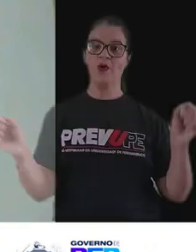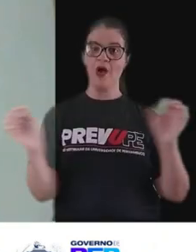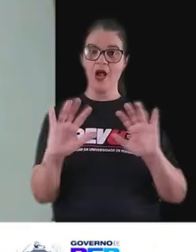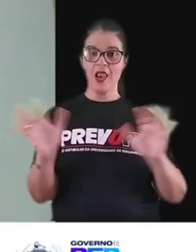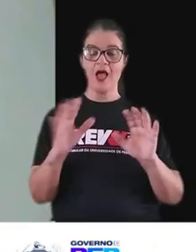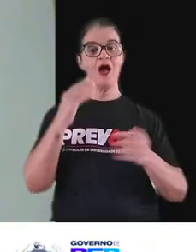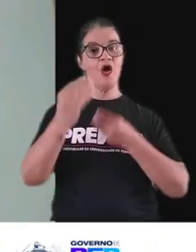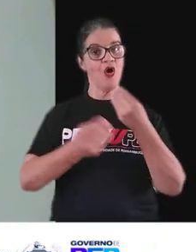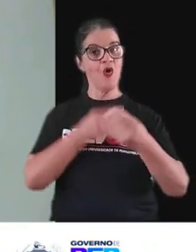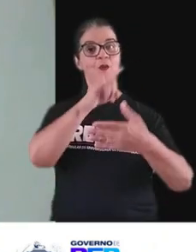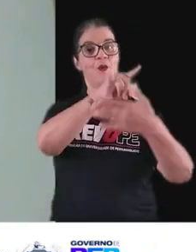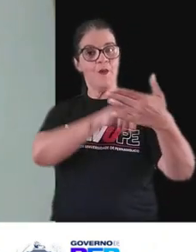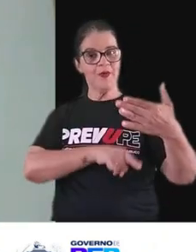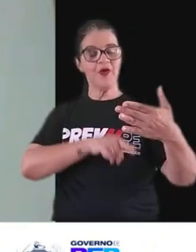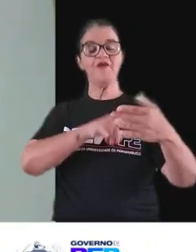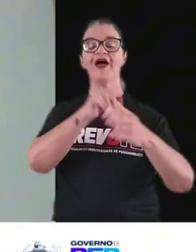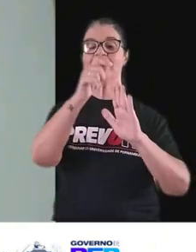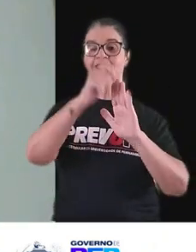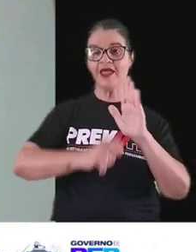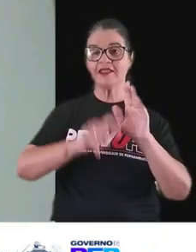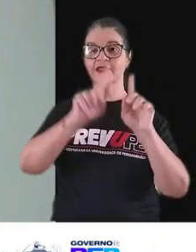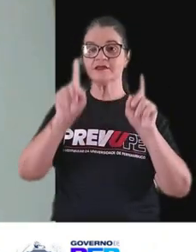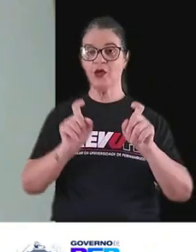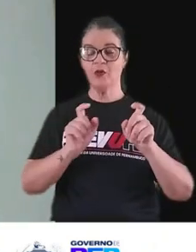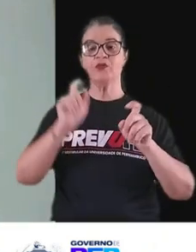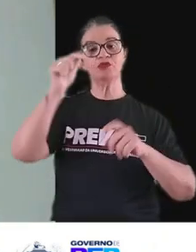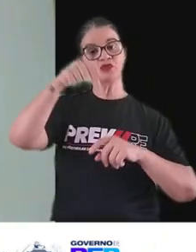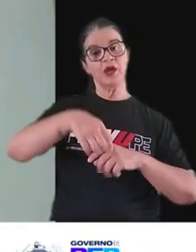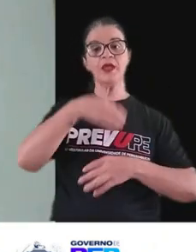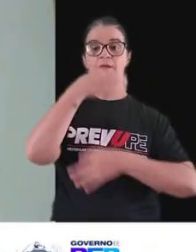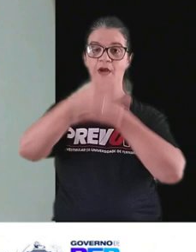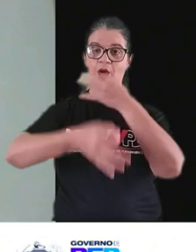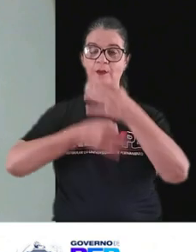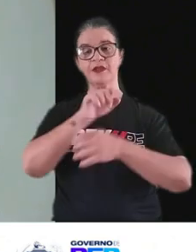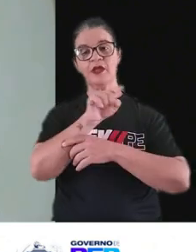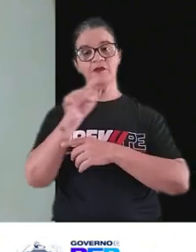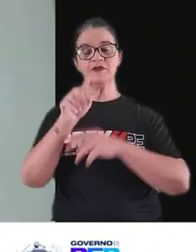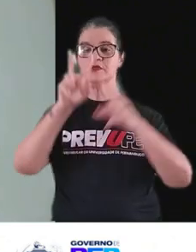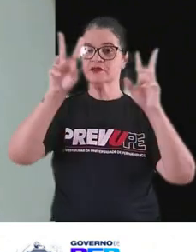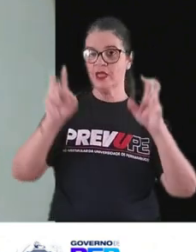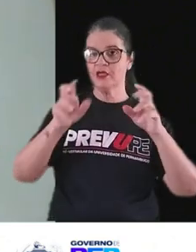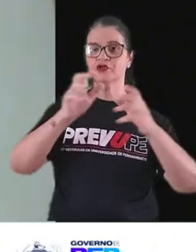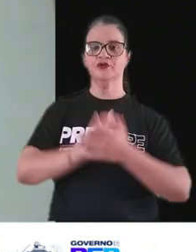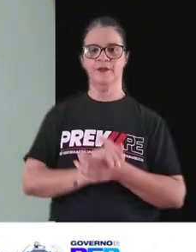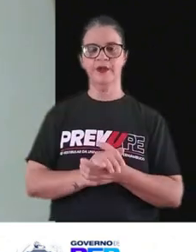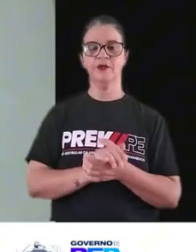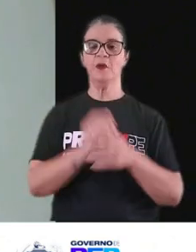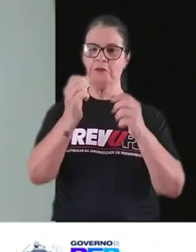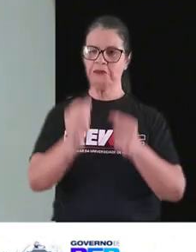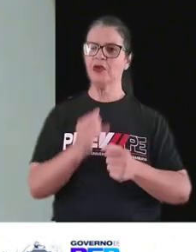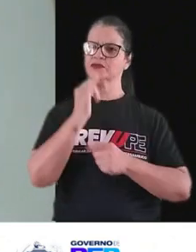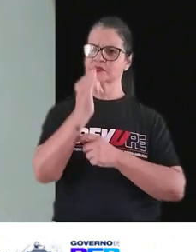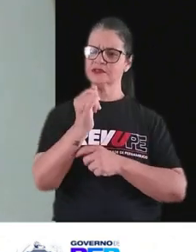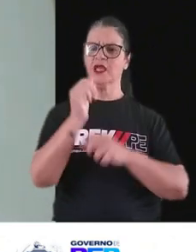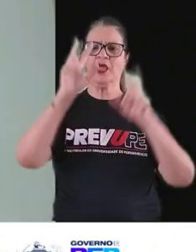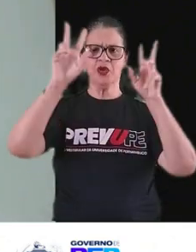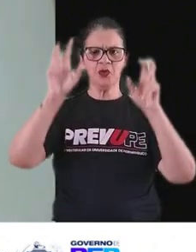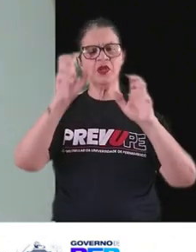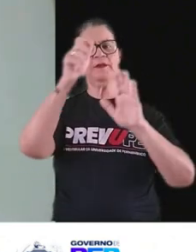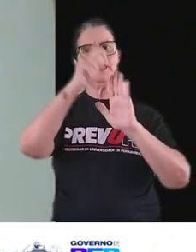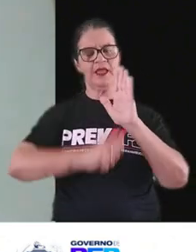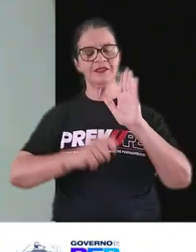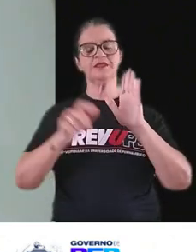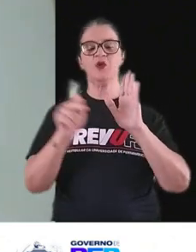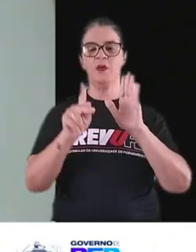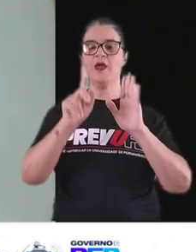Olá como foi a prova de redação estou aqui para comentar com vocês a respeito dela posso dizer que o tema da